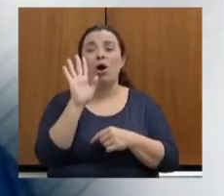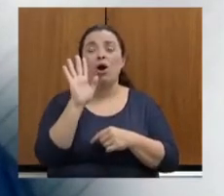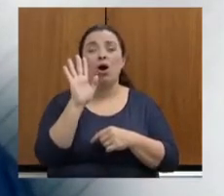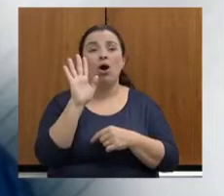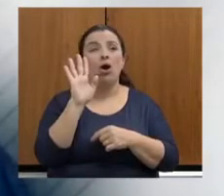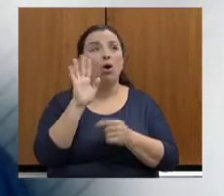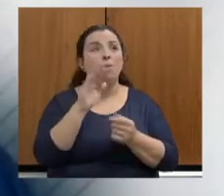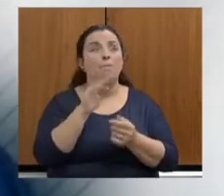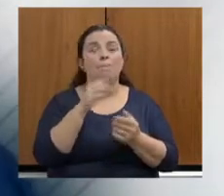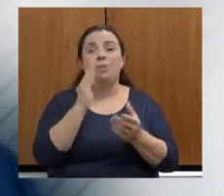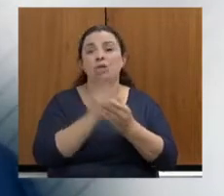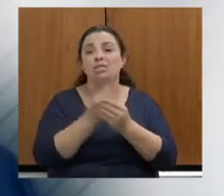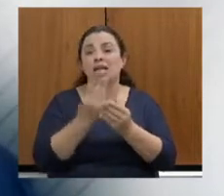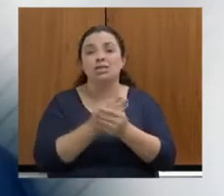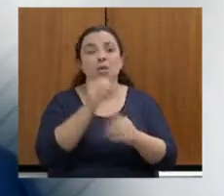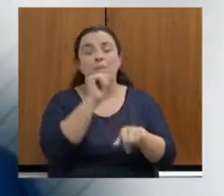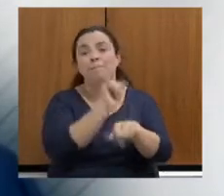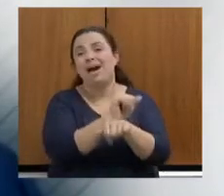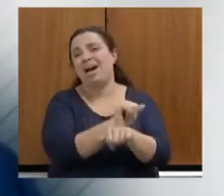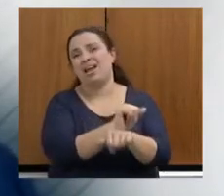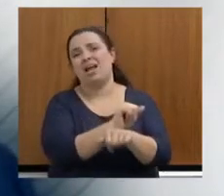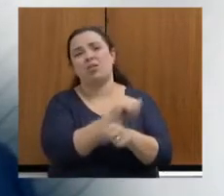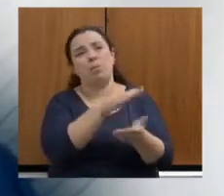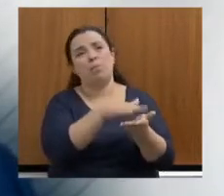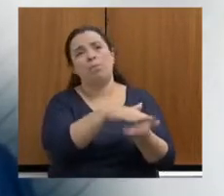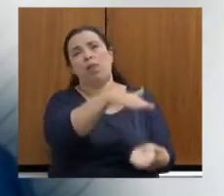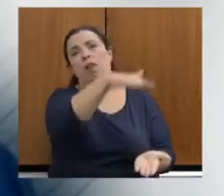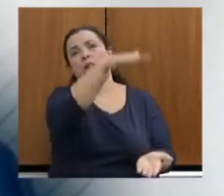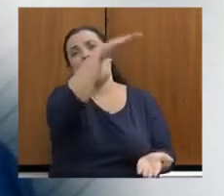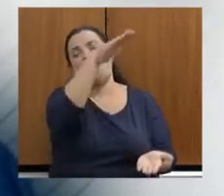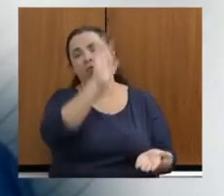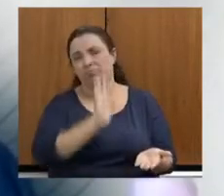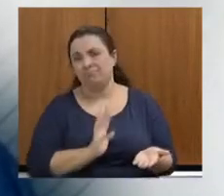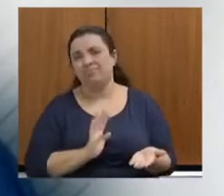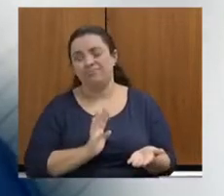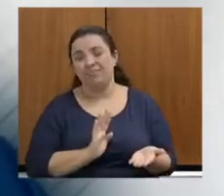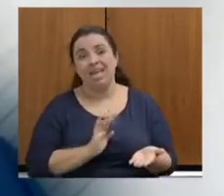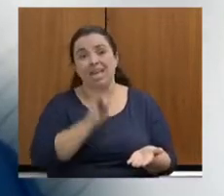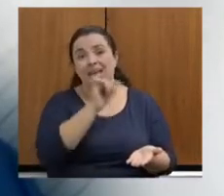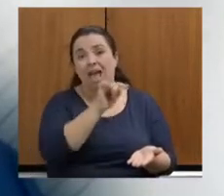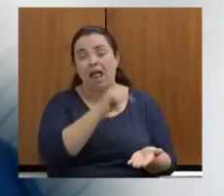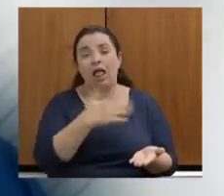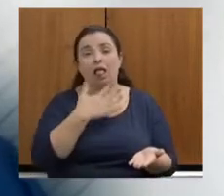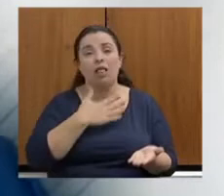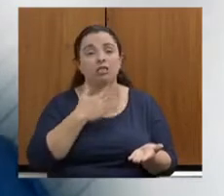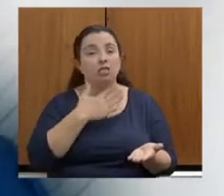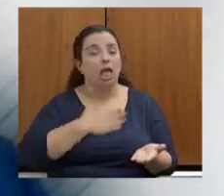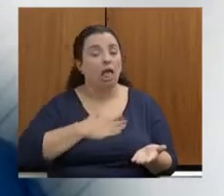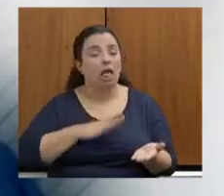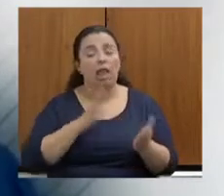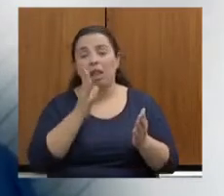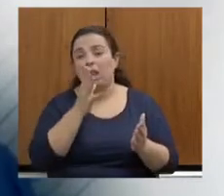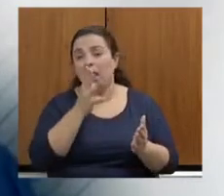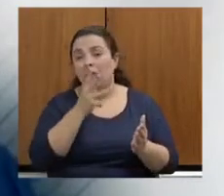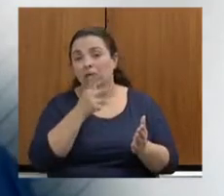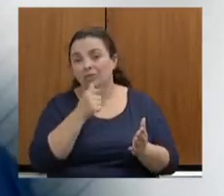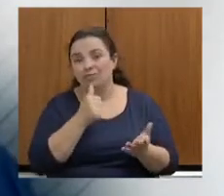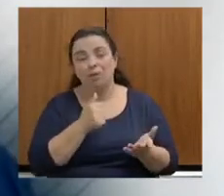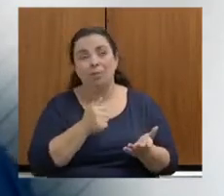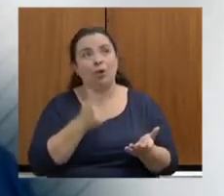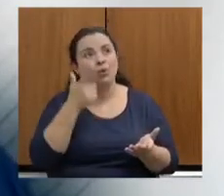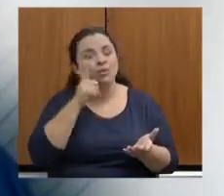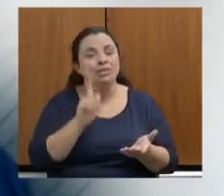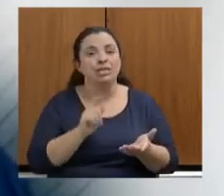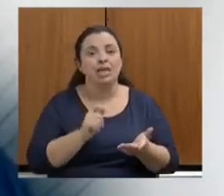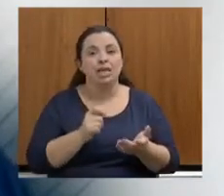engarrafamento de processo ou seja com menor nível de velocidade no julgamento de